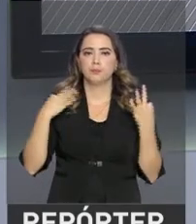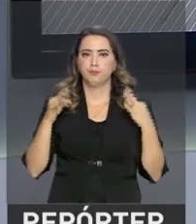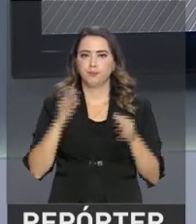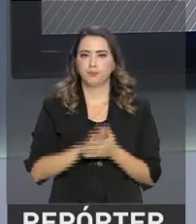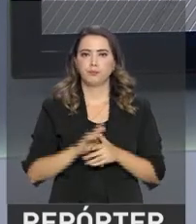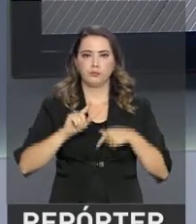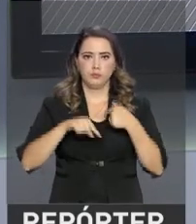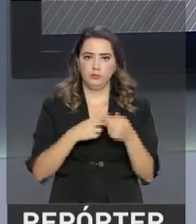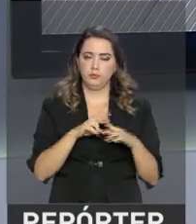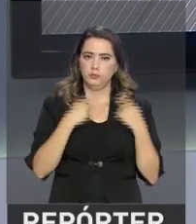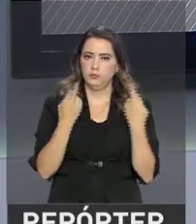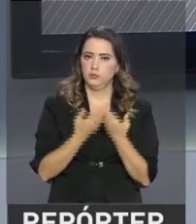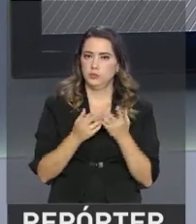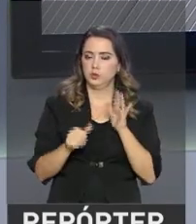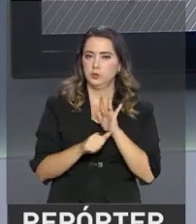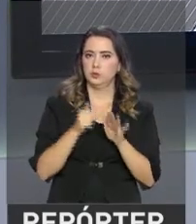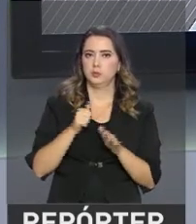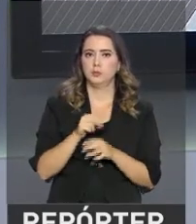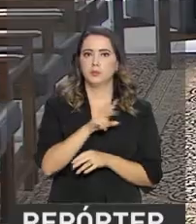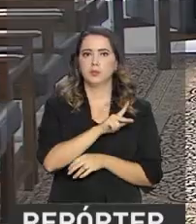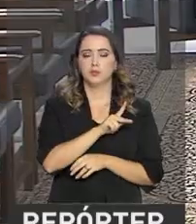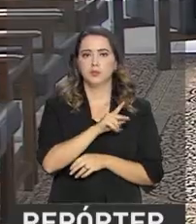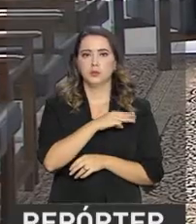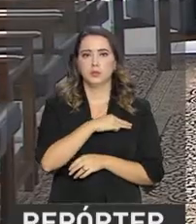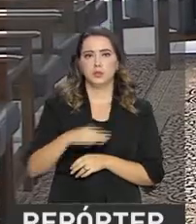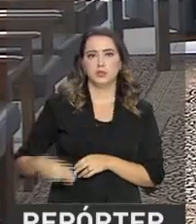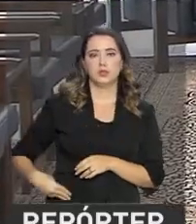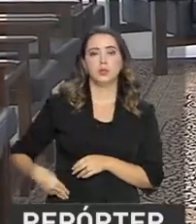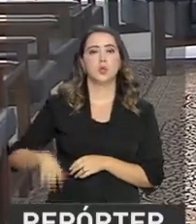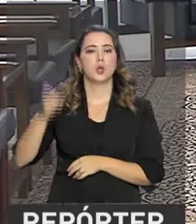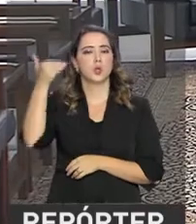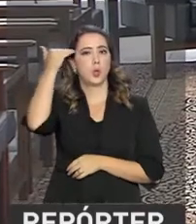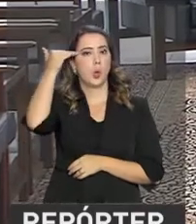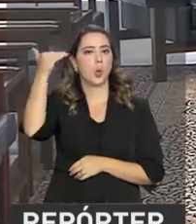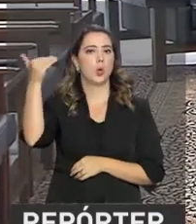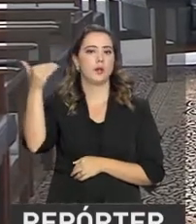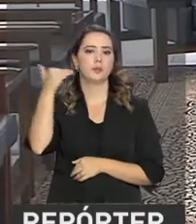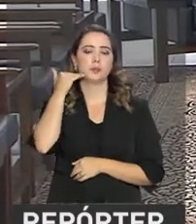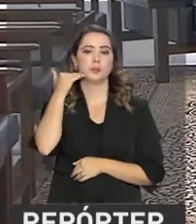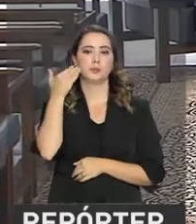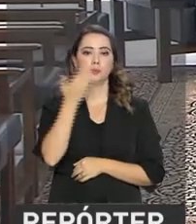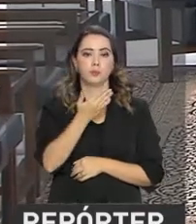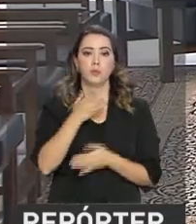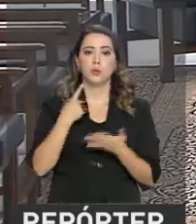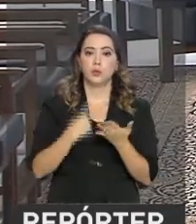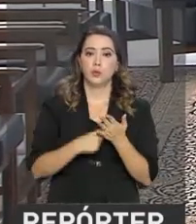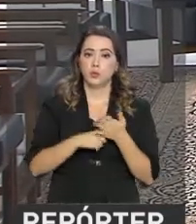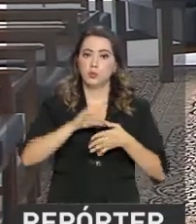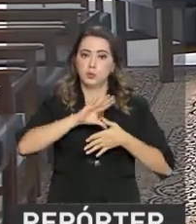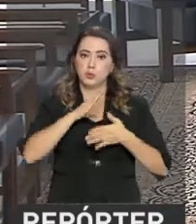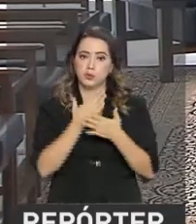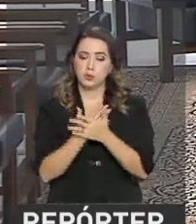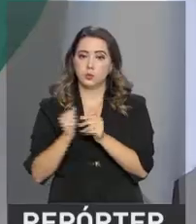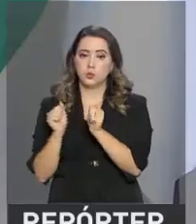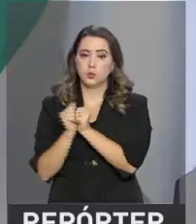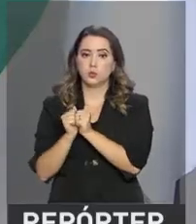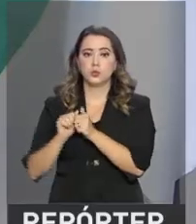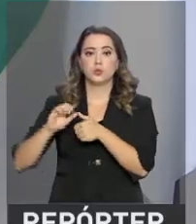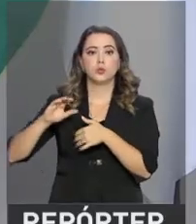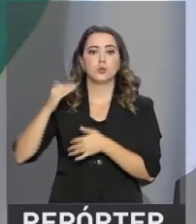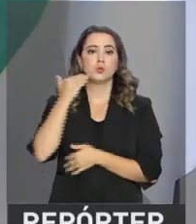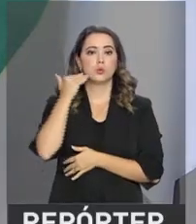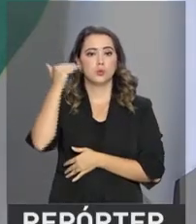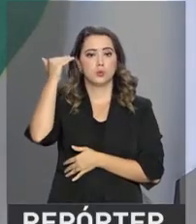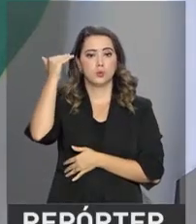michel temer eo primeiro ministro da coreia o acordo coreia do sul mercosul foi debatido no encontro eo presidente sul-coreano